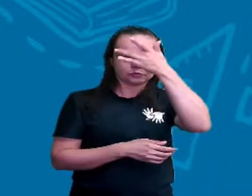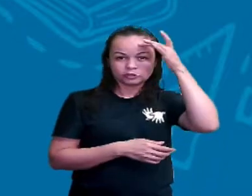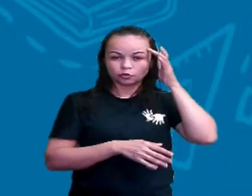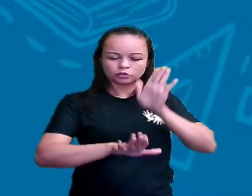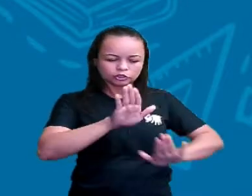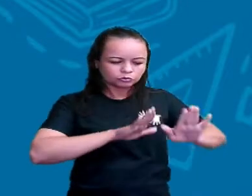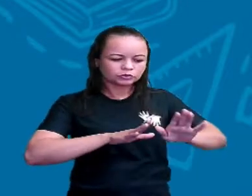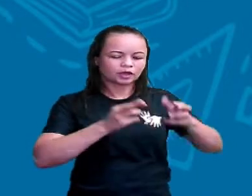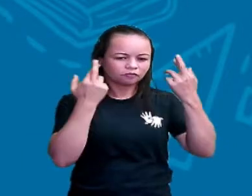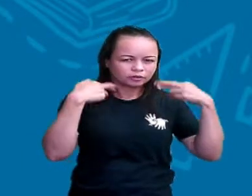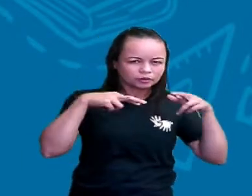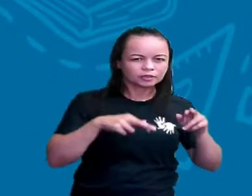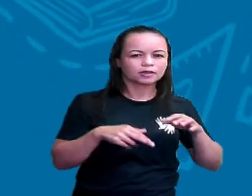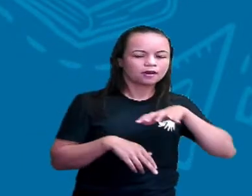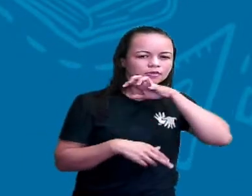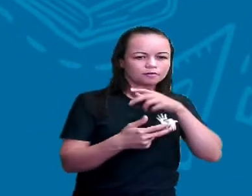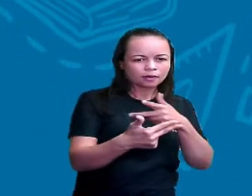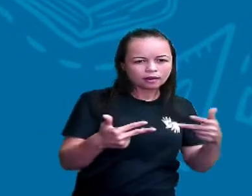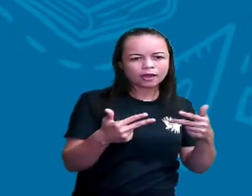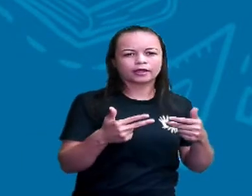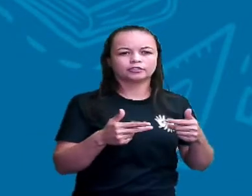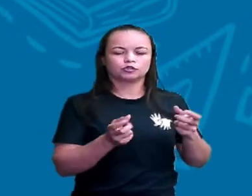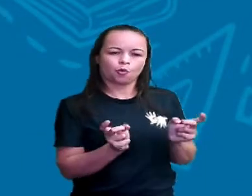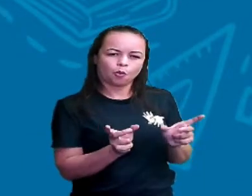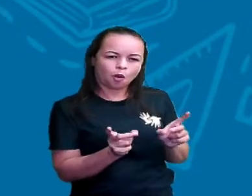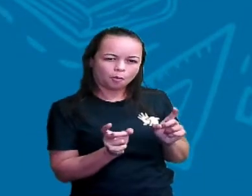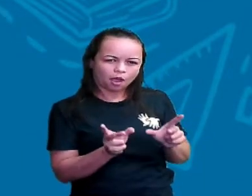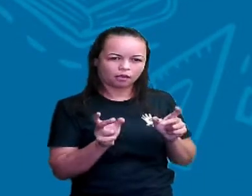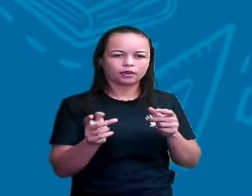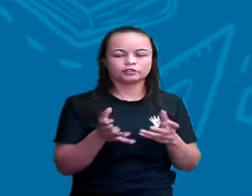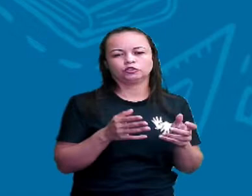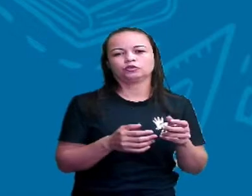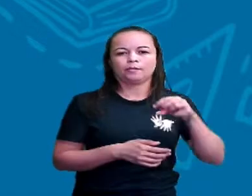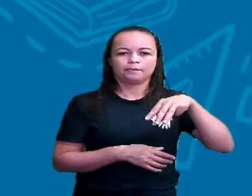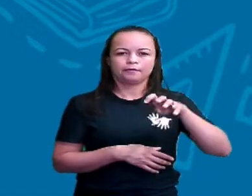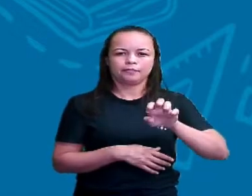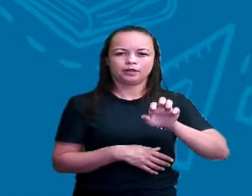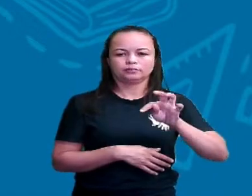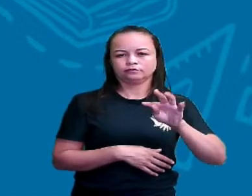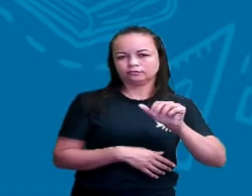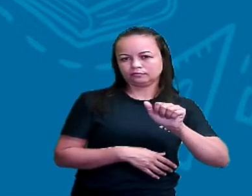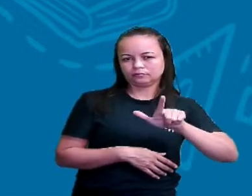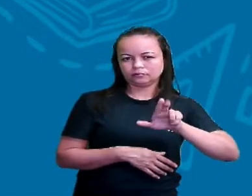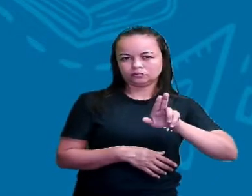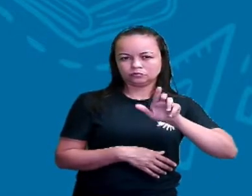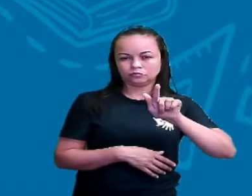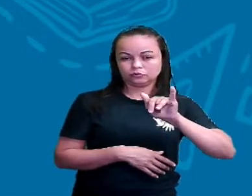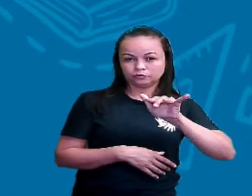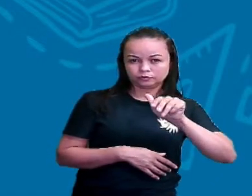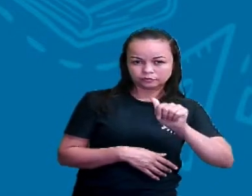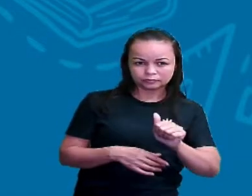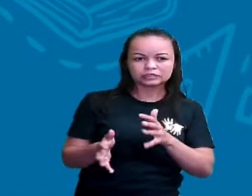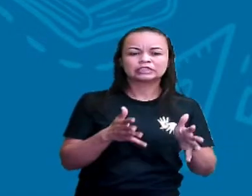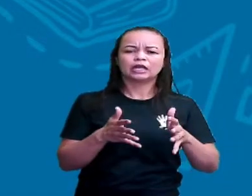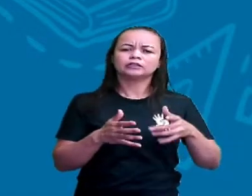comércio e também, como eu falei para vocês, a queda desse Império Romano do Ocidente. E também outras